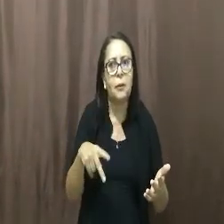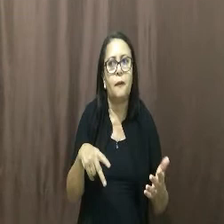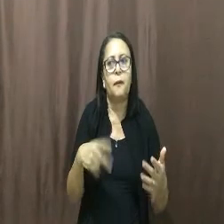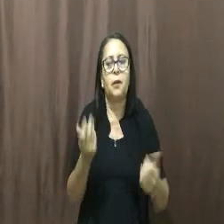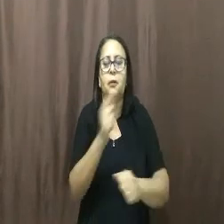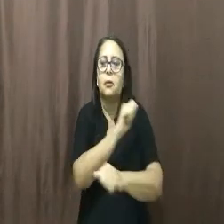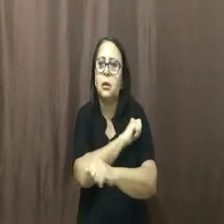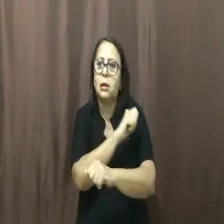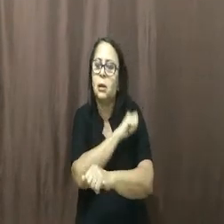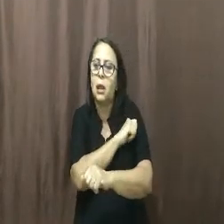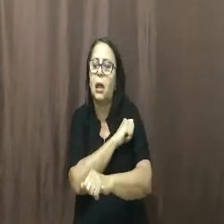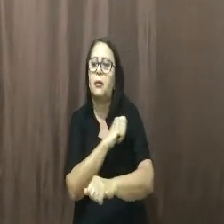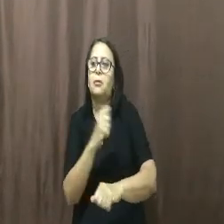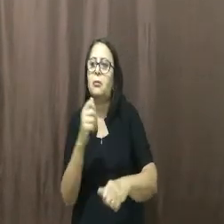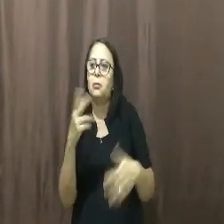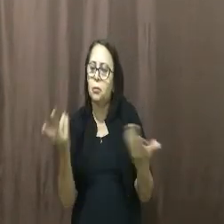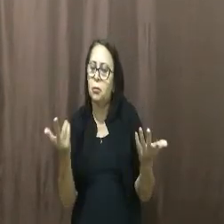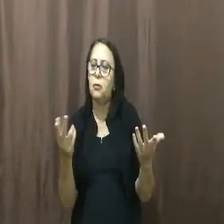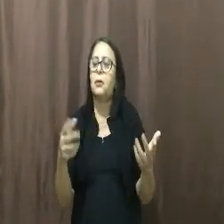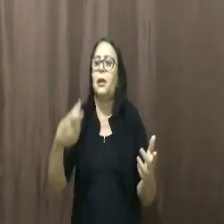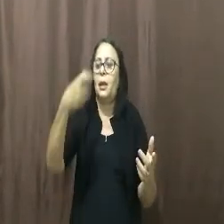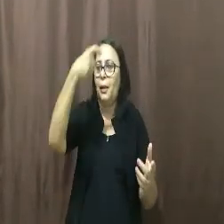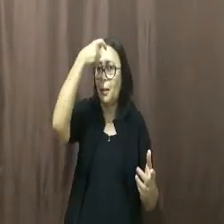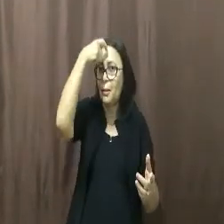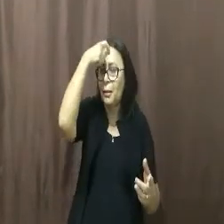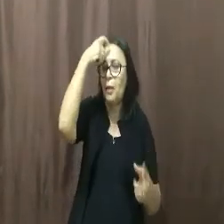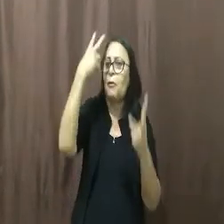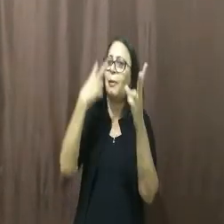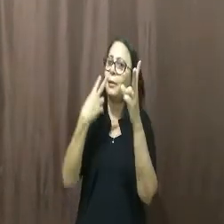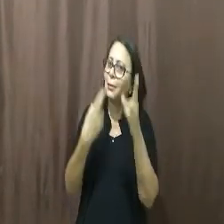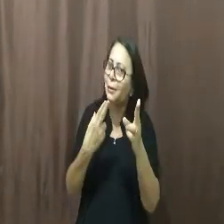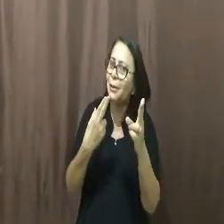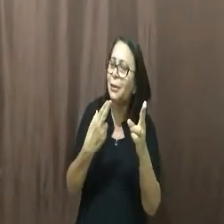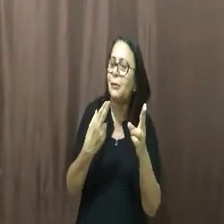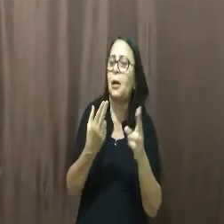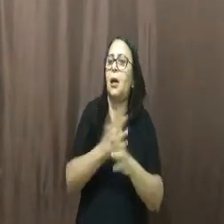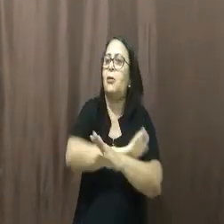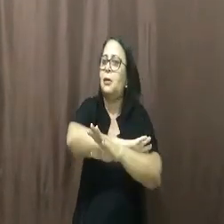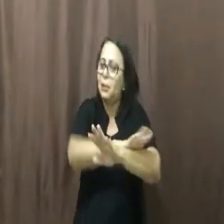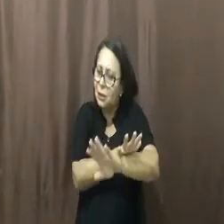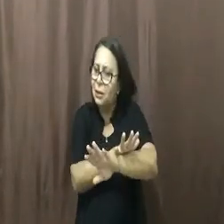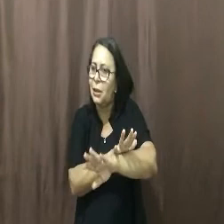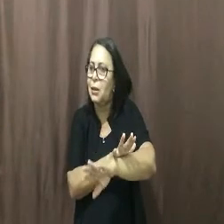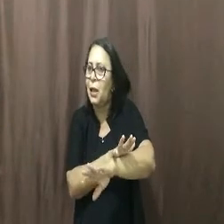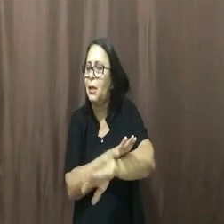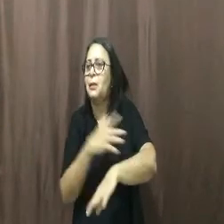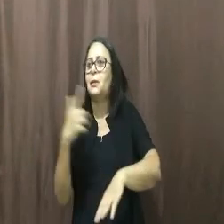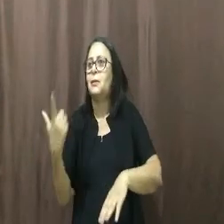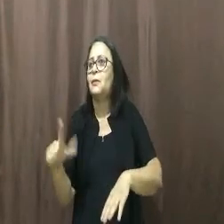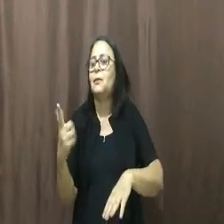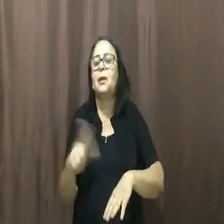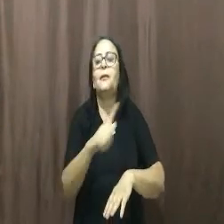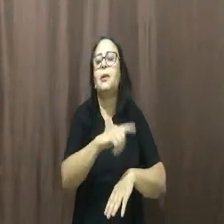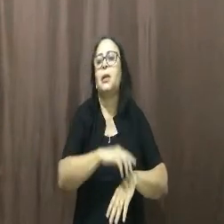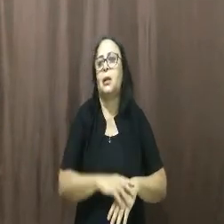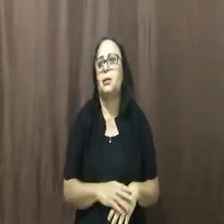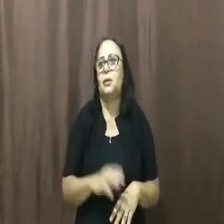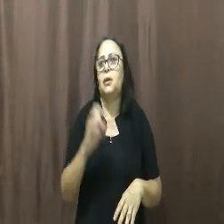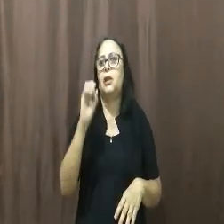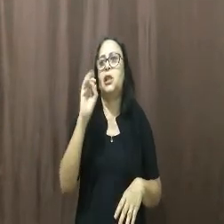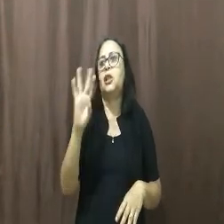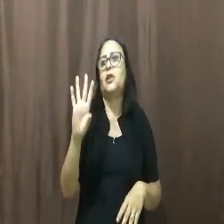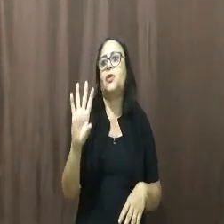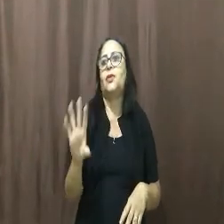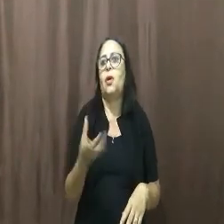professores, não só são alunos, colegas professores, essa mentalidade de negação do racismo, de dizer